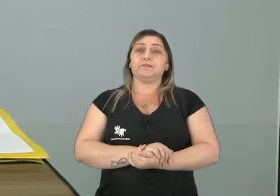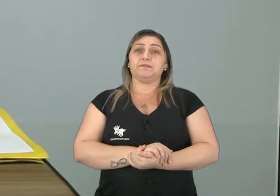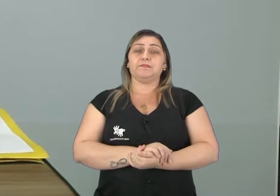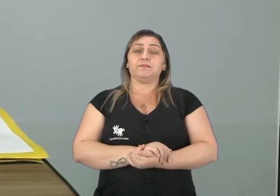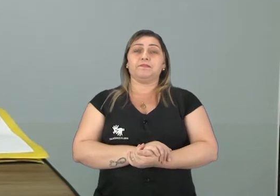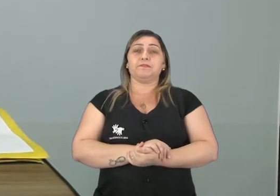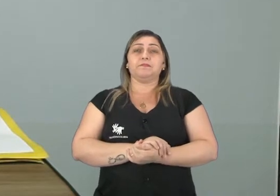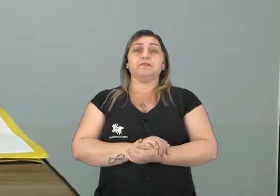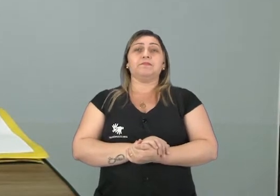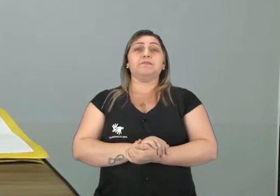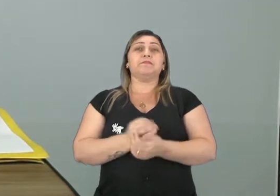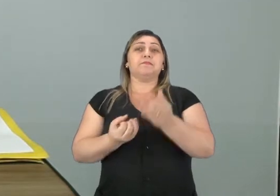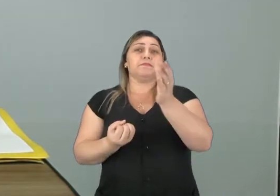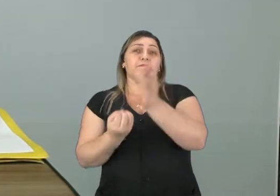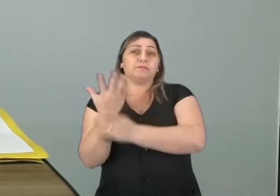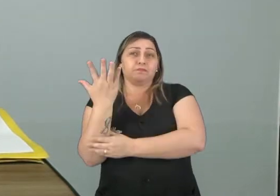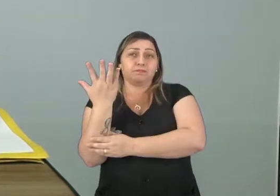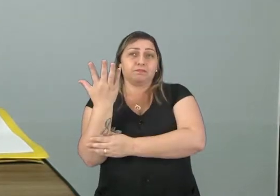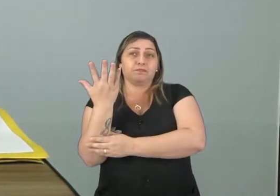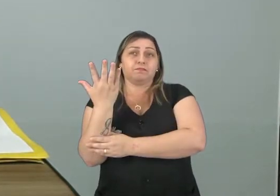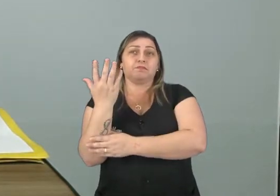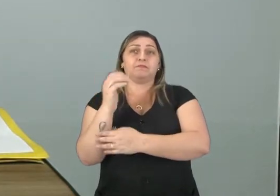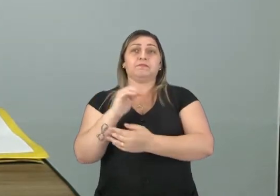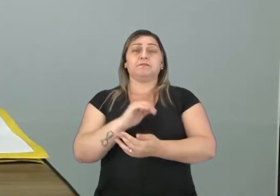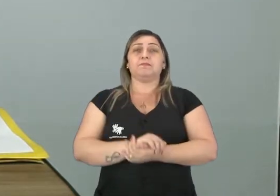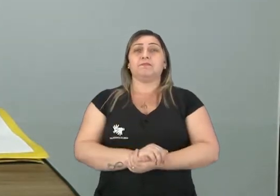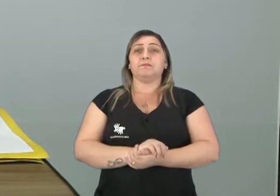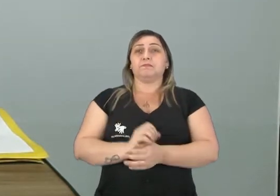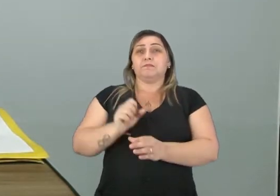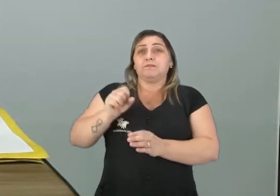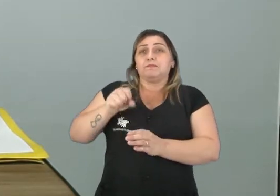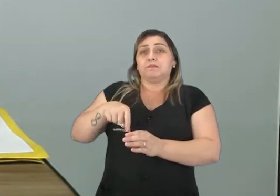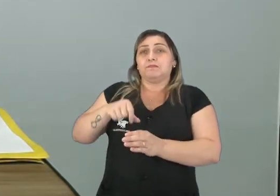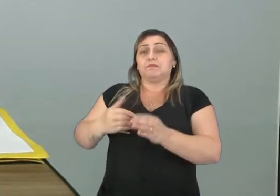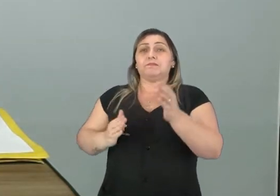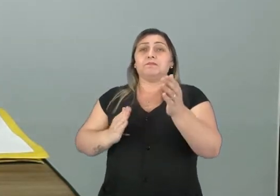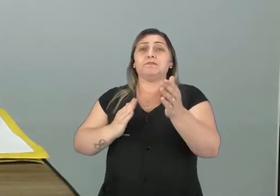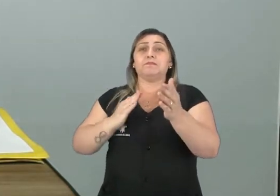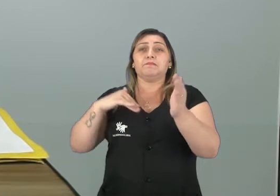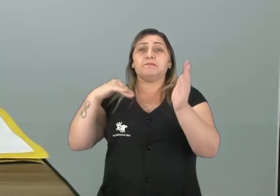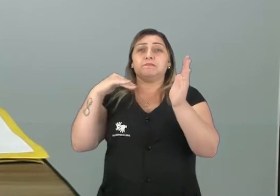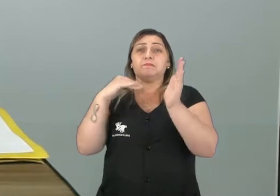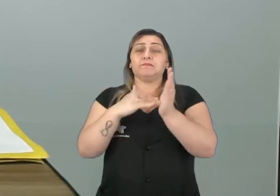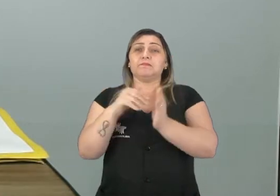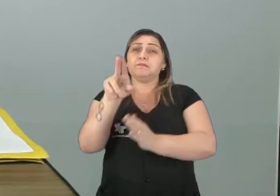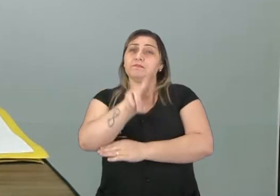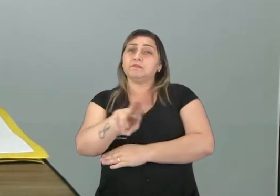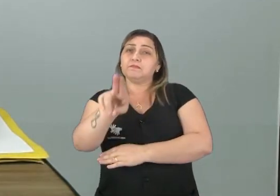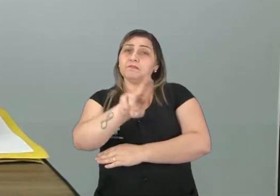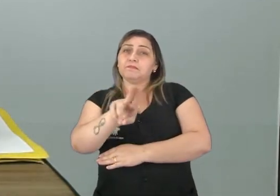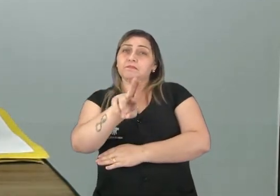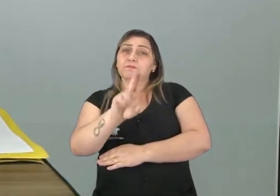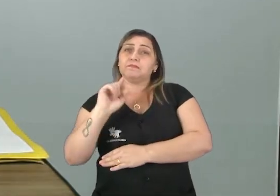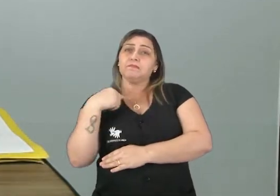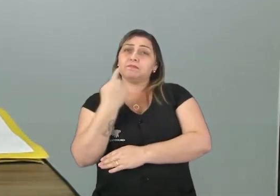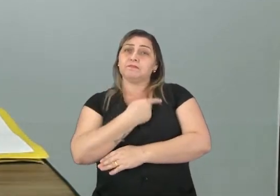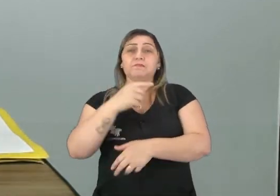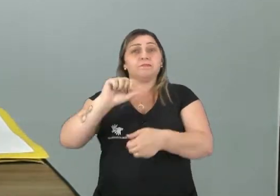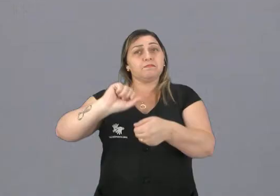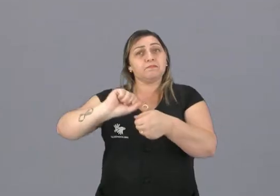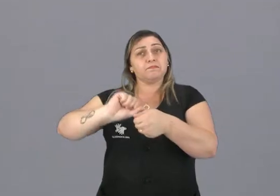desde a produção, que é a plantação, até o consumo, até o nosso consumo. Então, aqui,